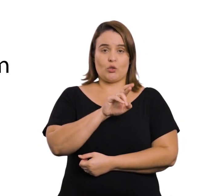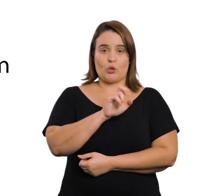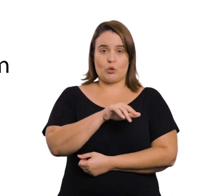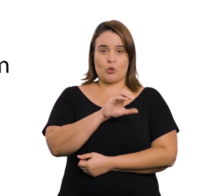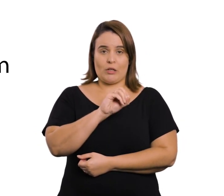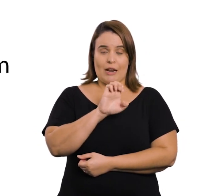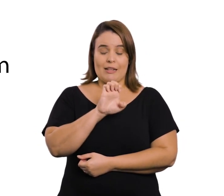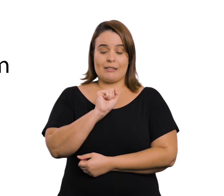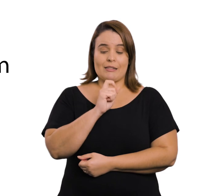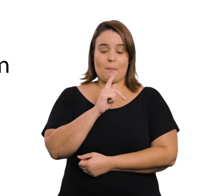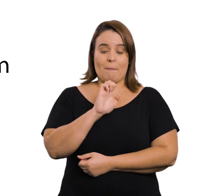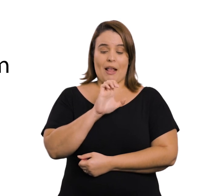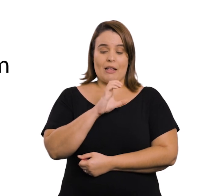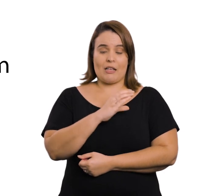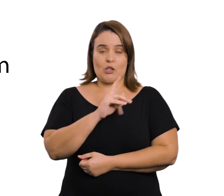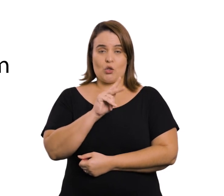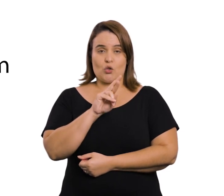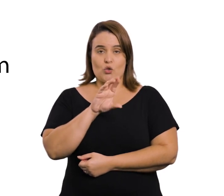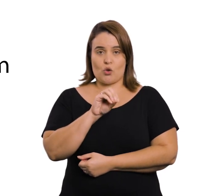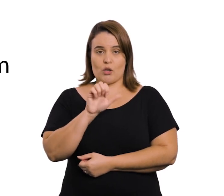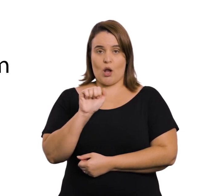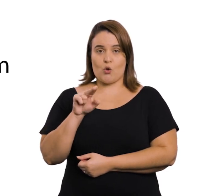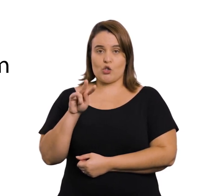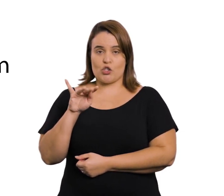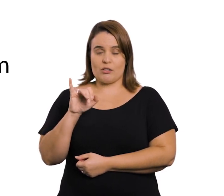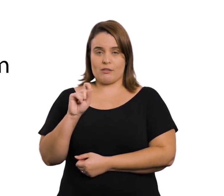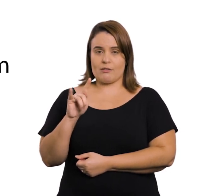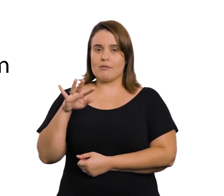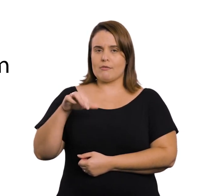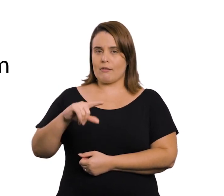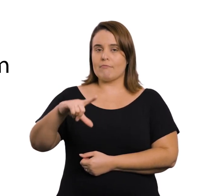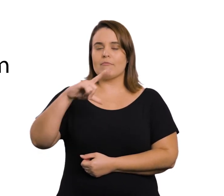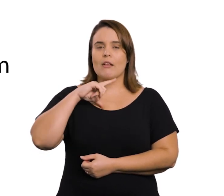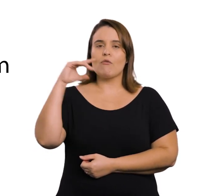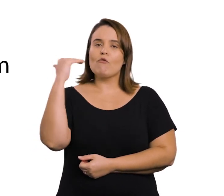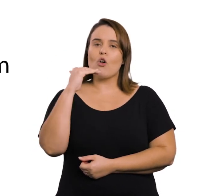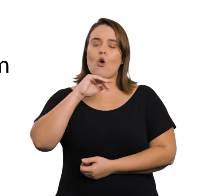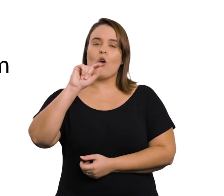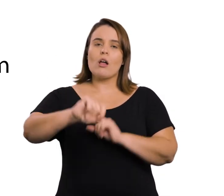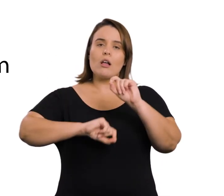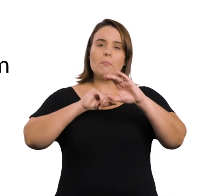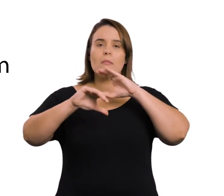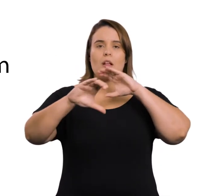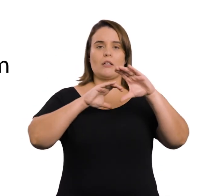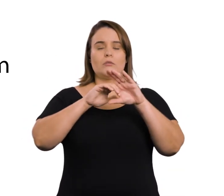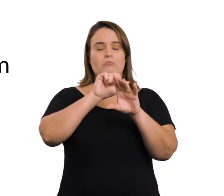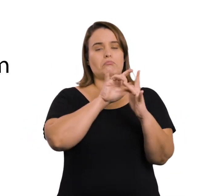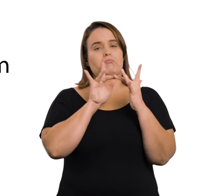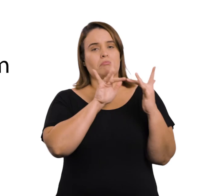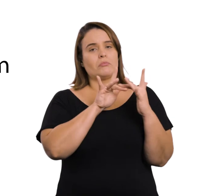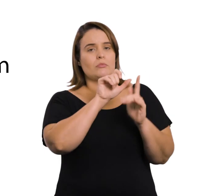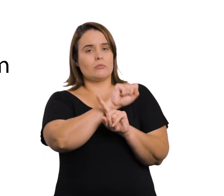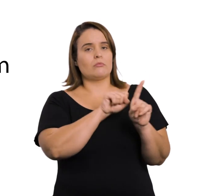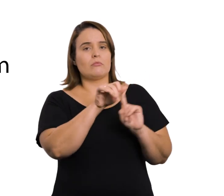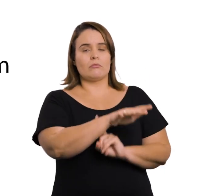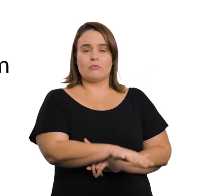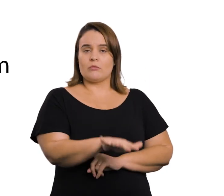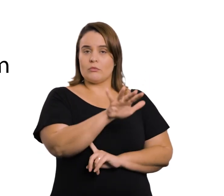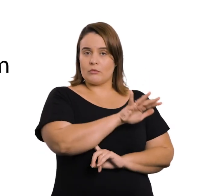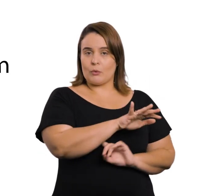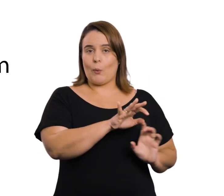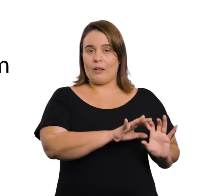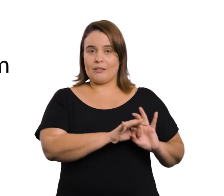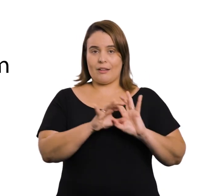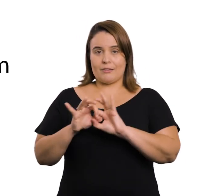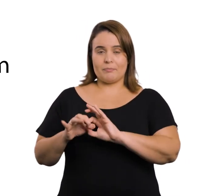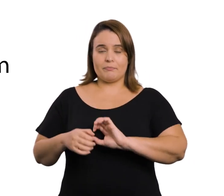Autismo. Transtorno do espectro autista é definido pela presença de déficits persistentes na comunicação